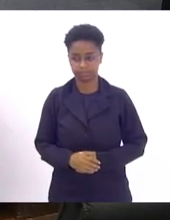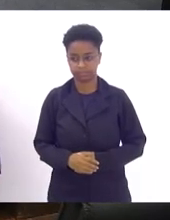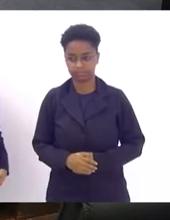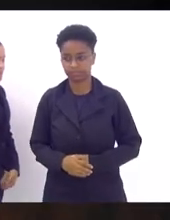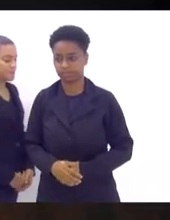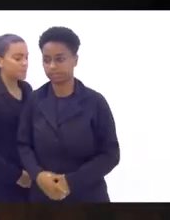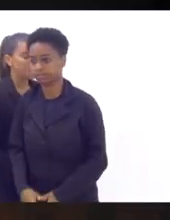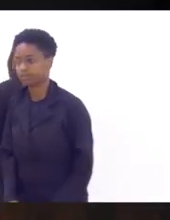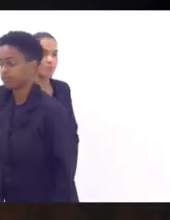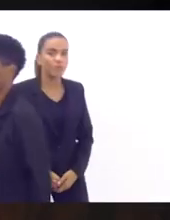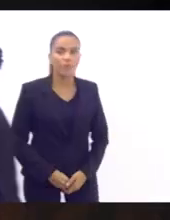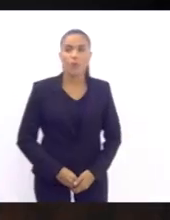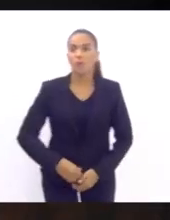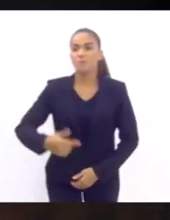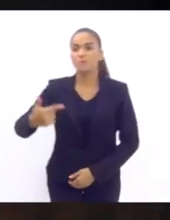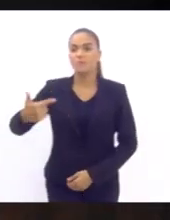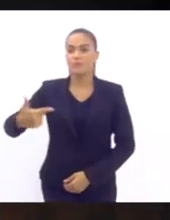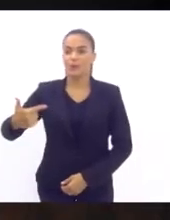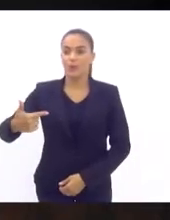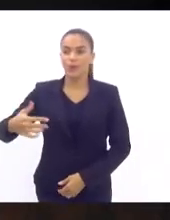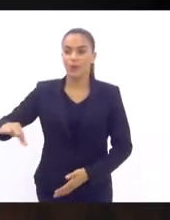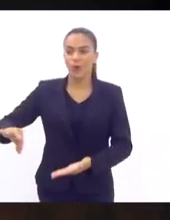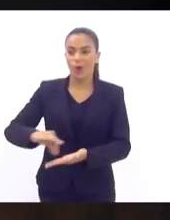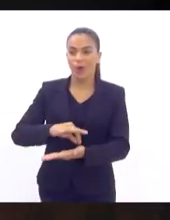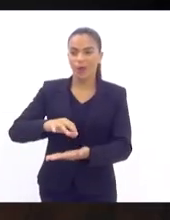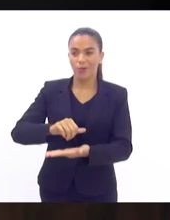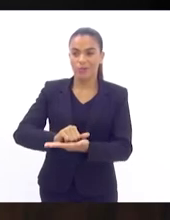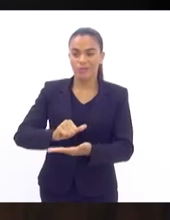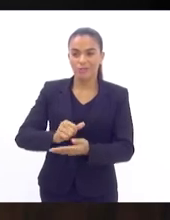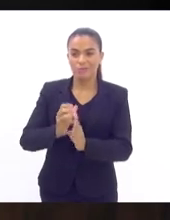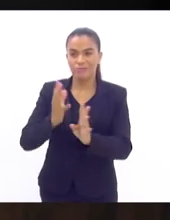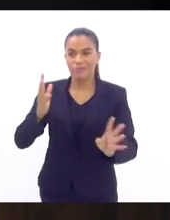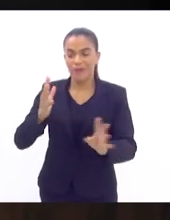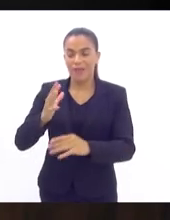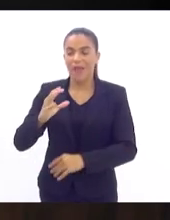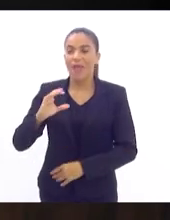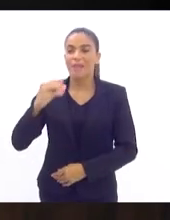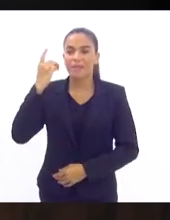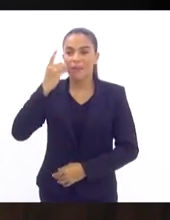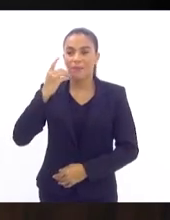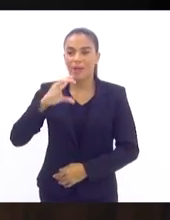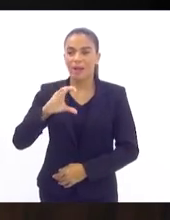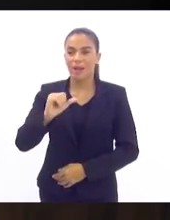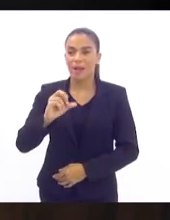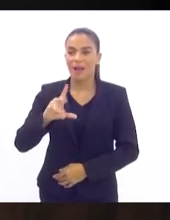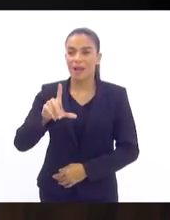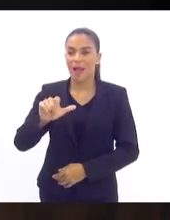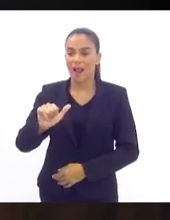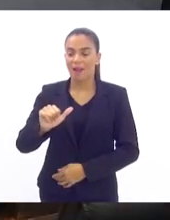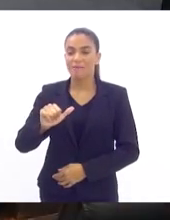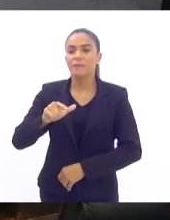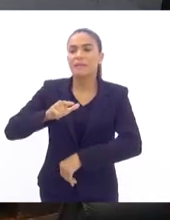O próximo orador inscrito é a nobre deputada Carla Machado, que dispõe de 10